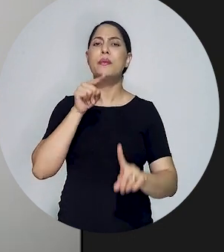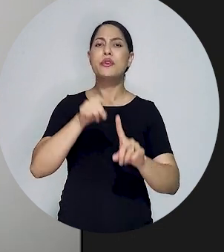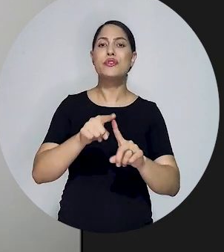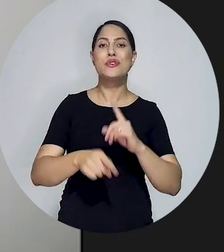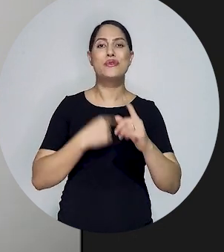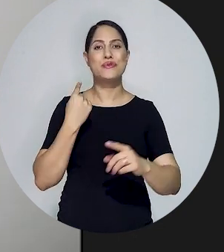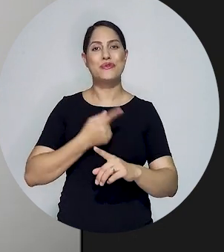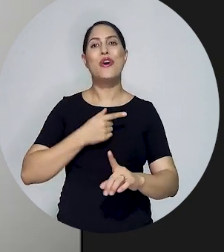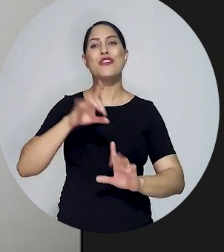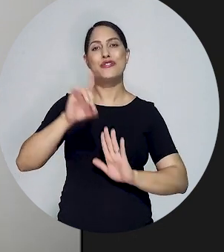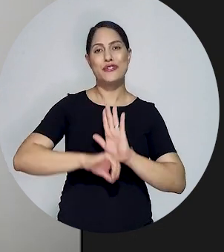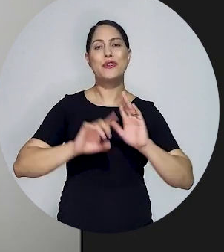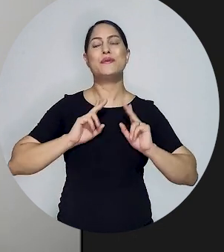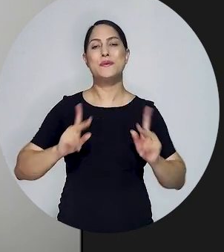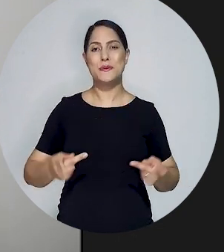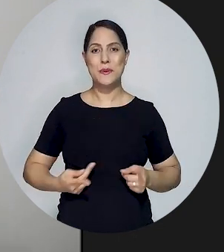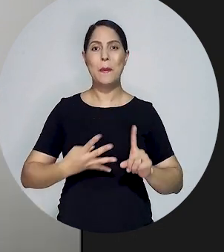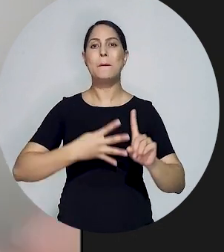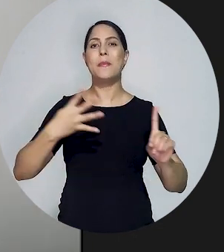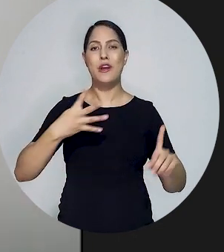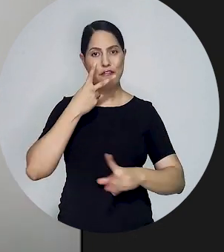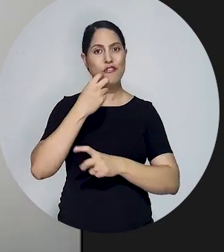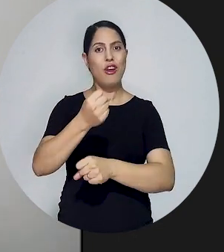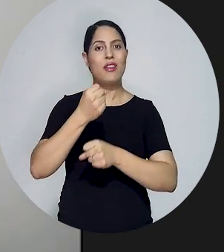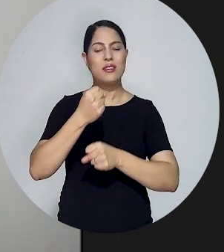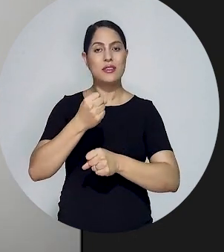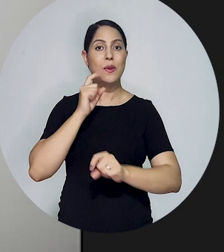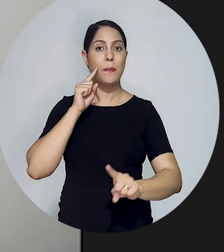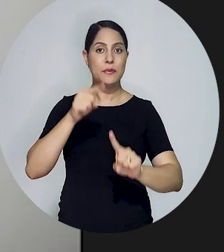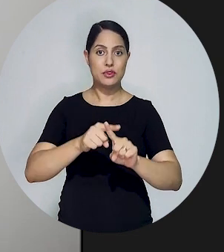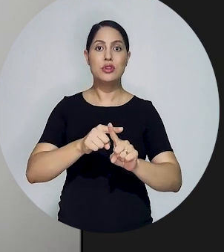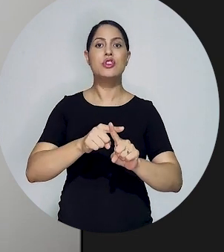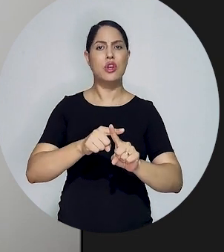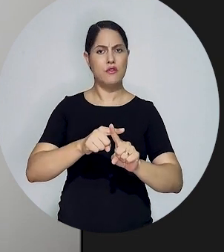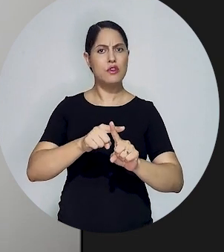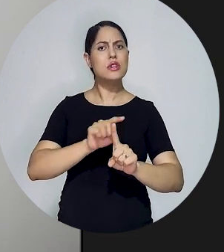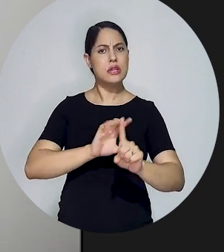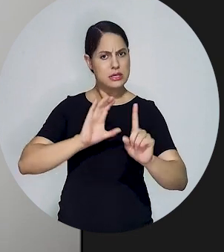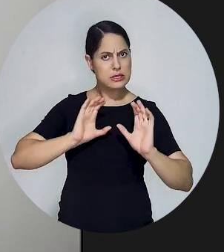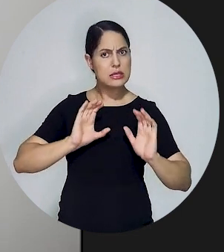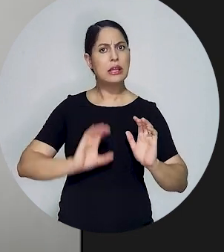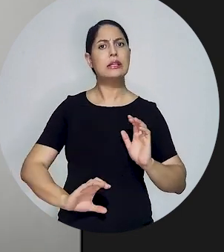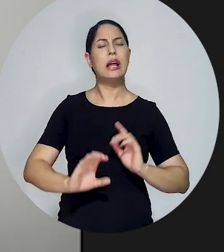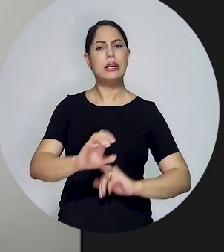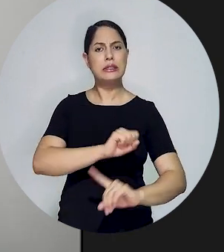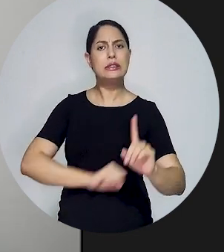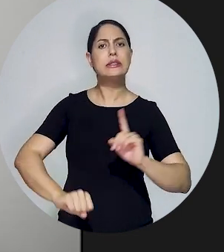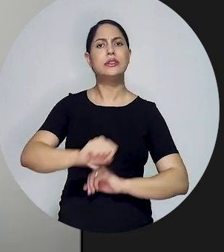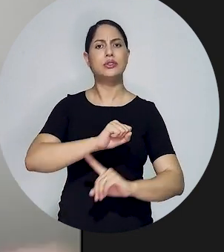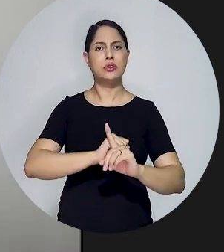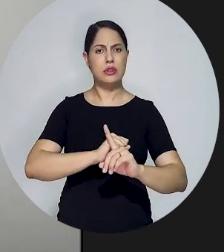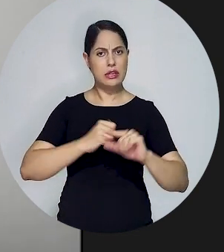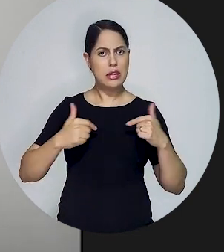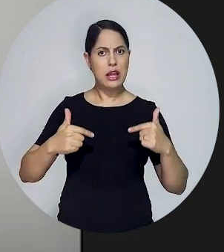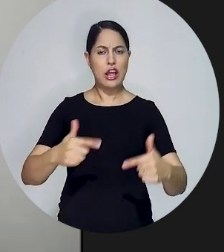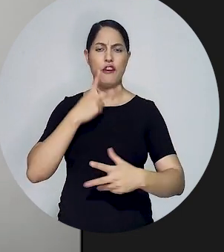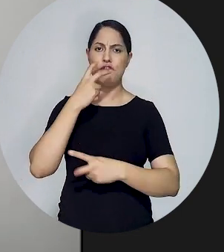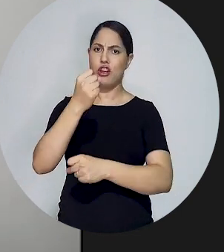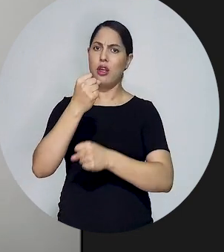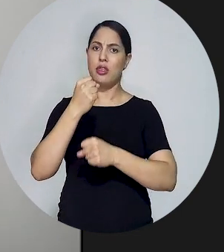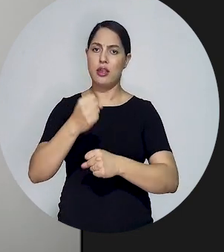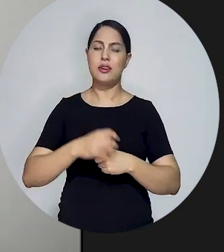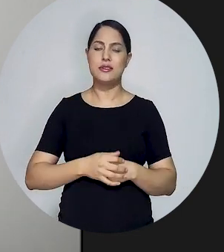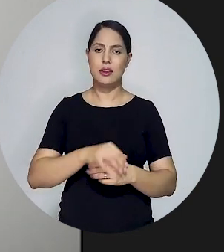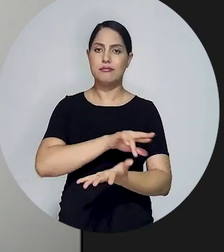Público Federal, Defensoria Pública da União, para que a gente possa fortalecer a nossa demanda de direitos humanos e possa garantir a cidadania da